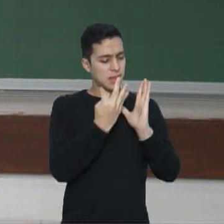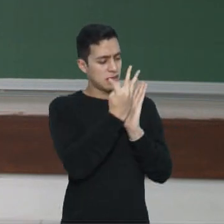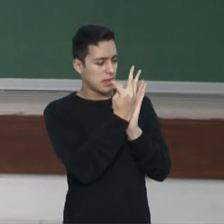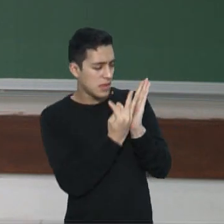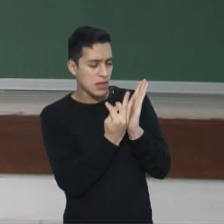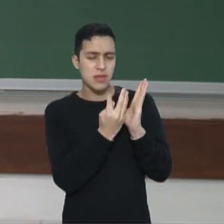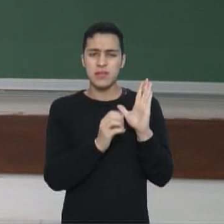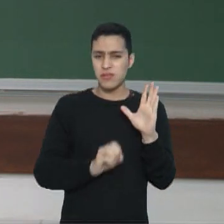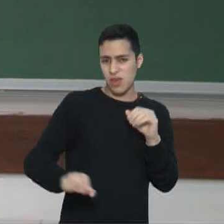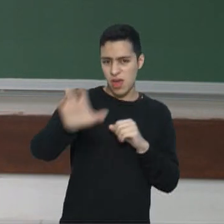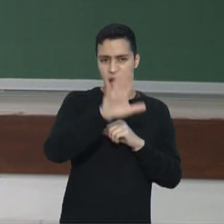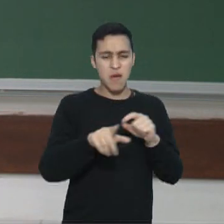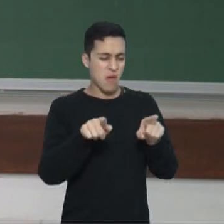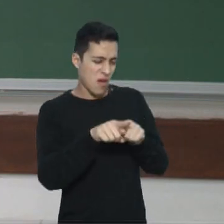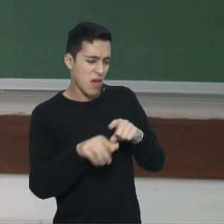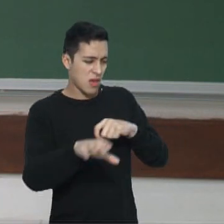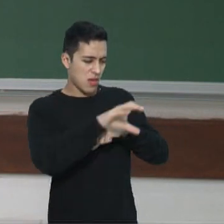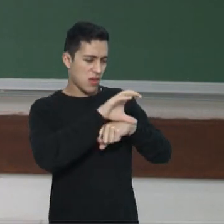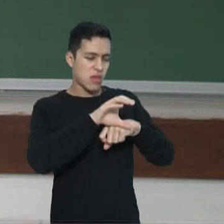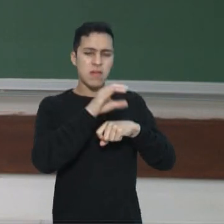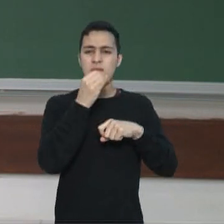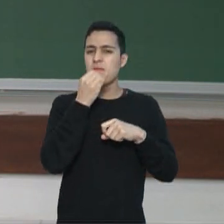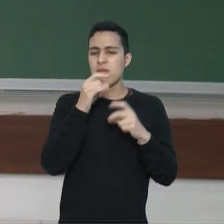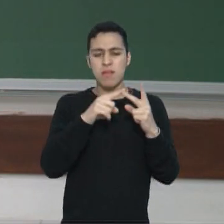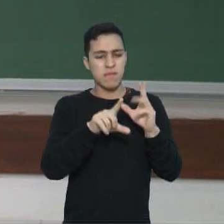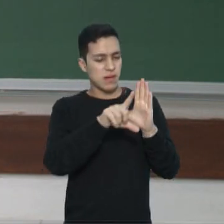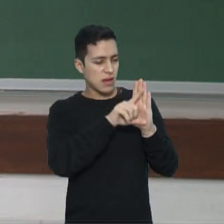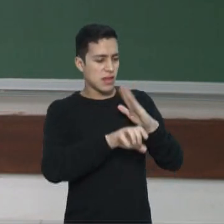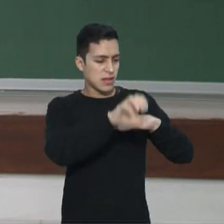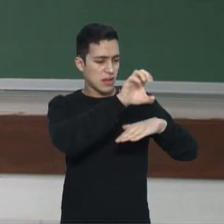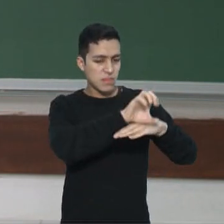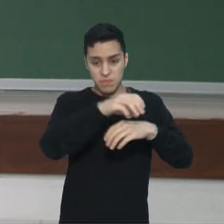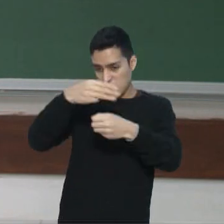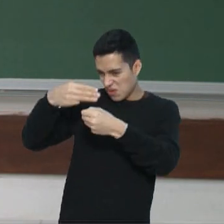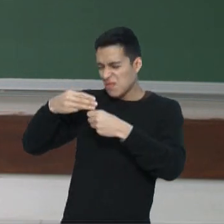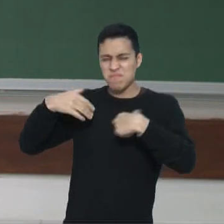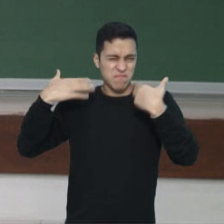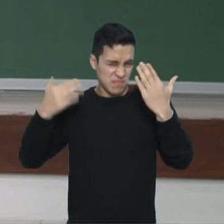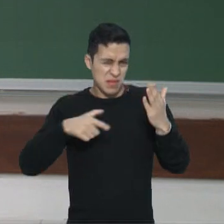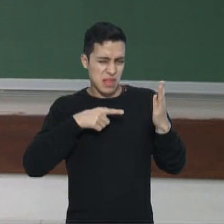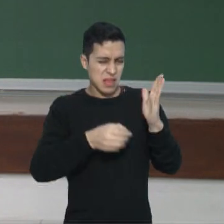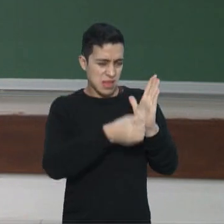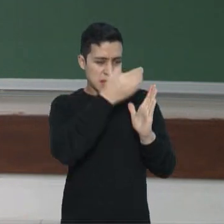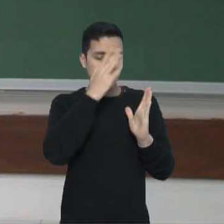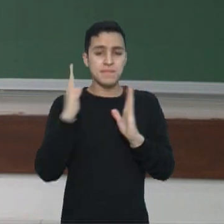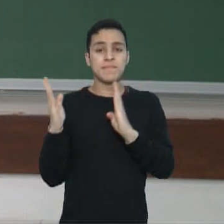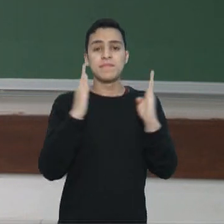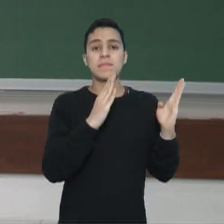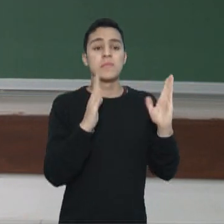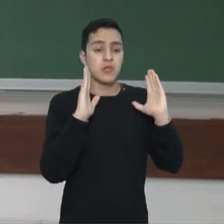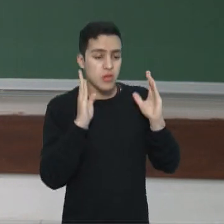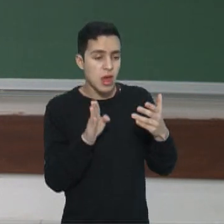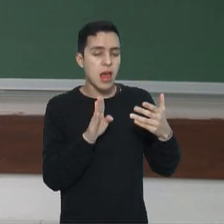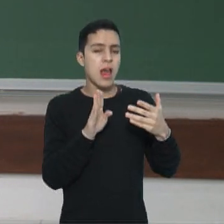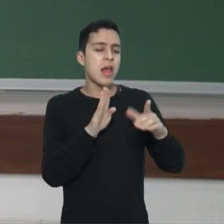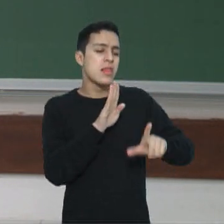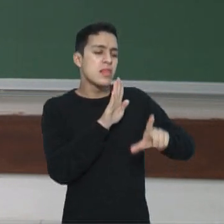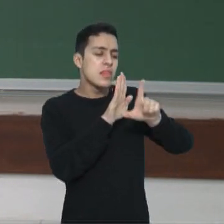são gerais, como a Constituição, como leis estaduais, municipais, enfim, e também temos leis que